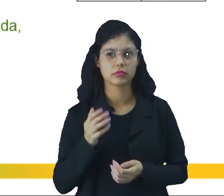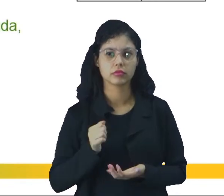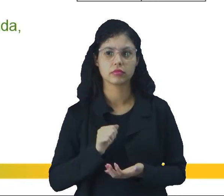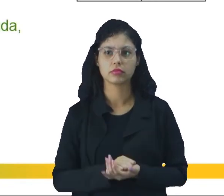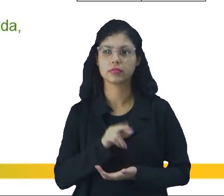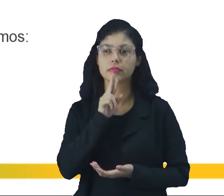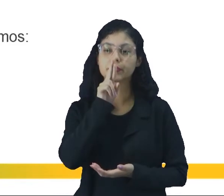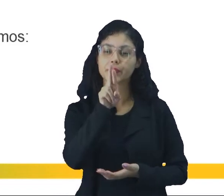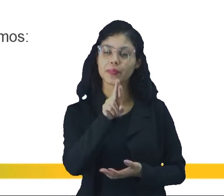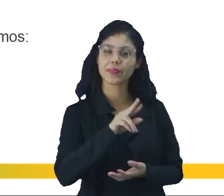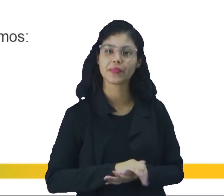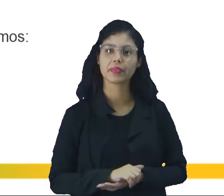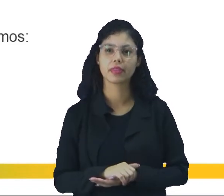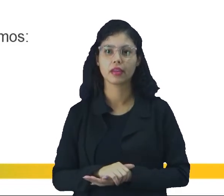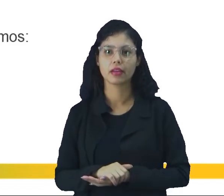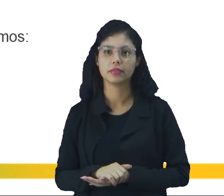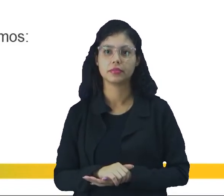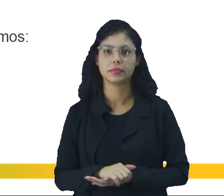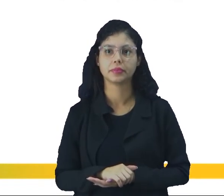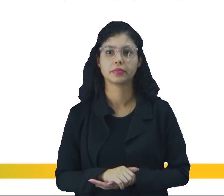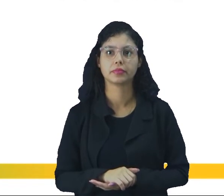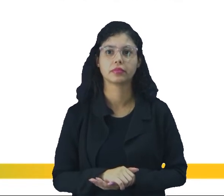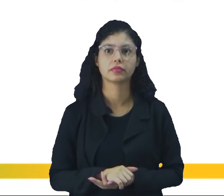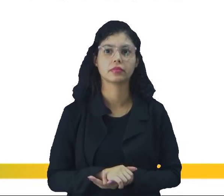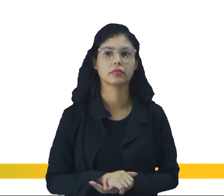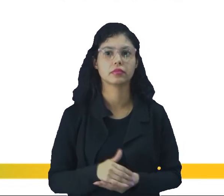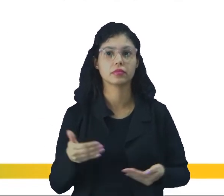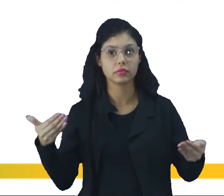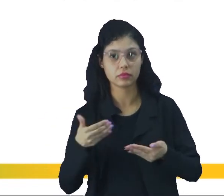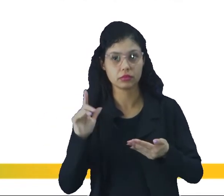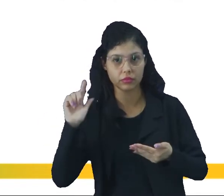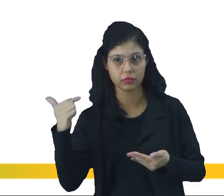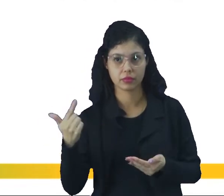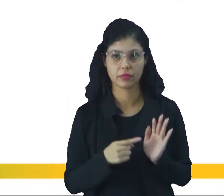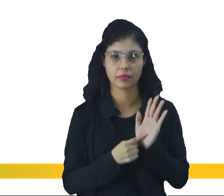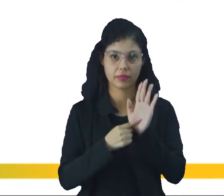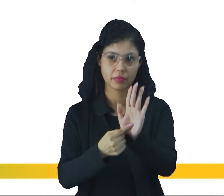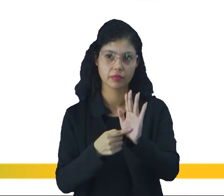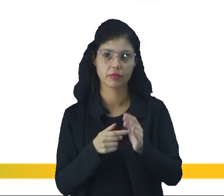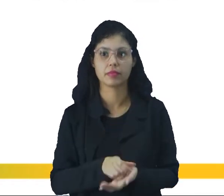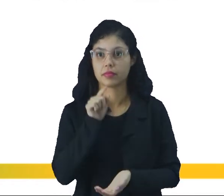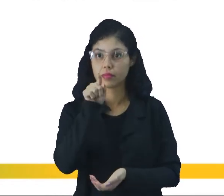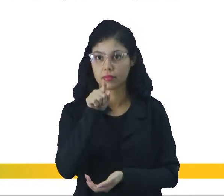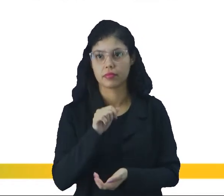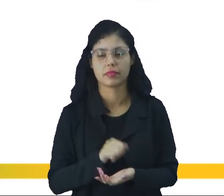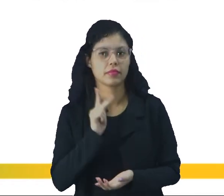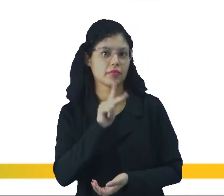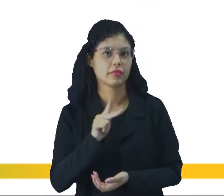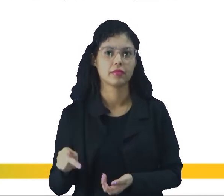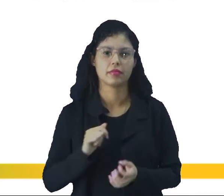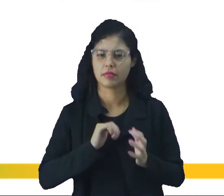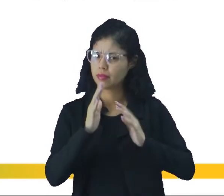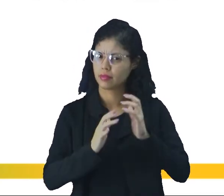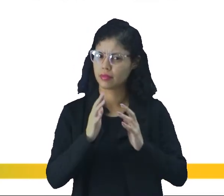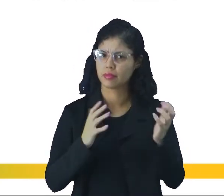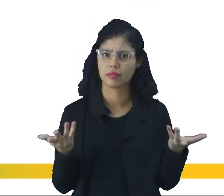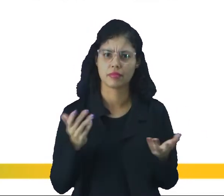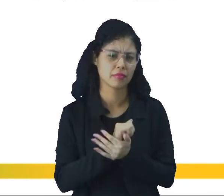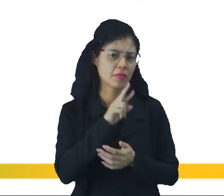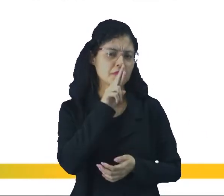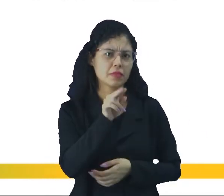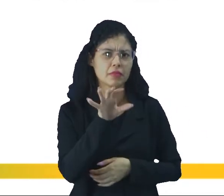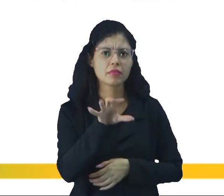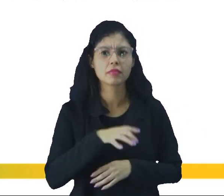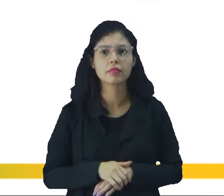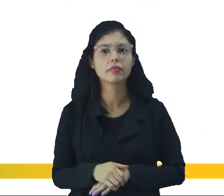tá, dos resultados. Olha que bacana. Vamos ver agora para outro. Eita, isso aqui. Eita, professor, agora complicou. Não? Como é que eu